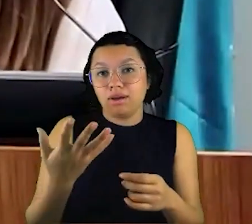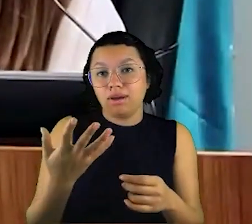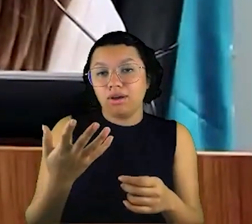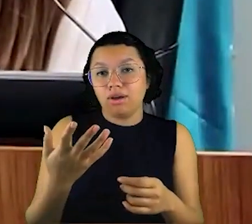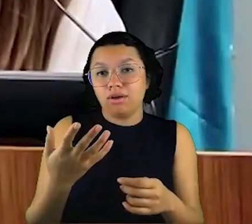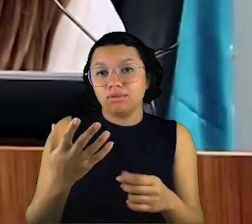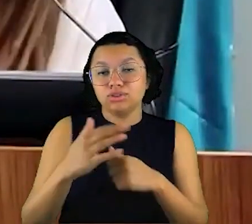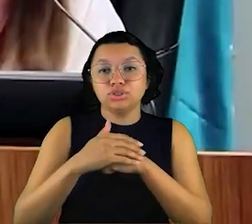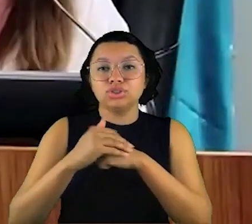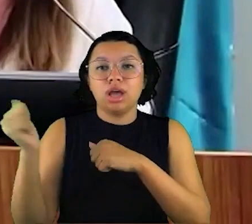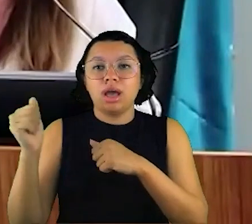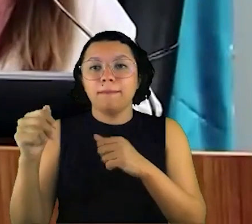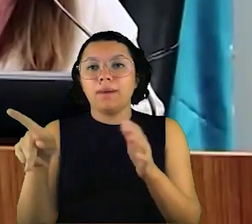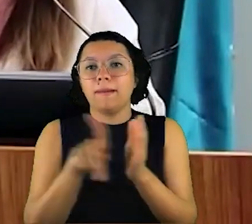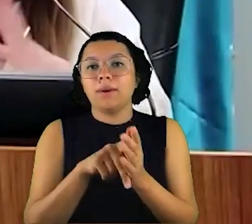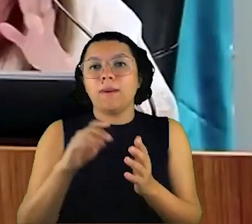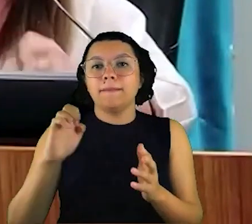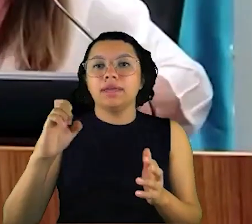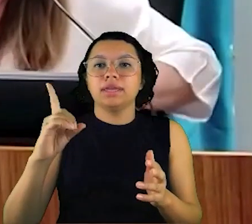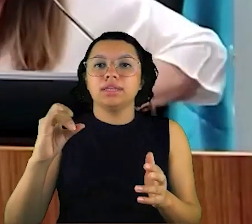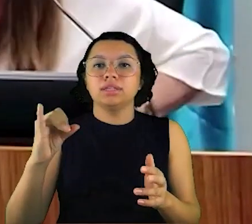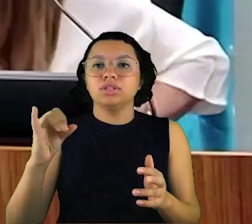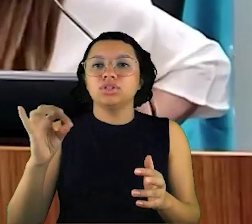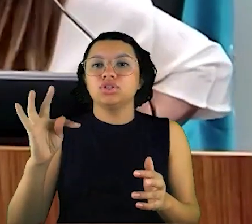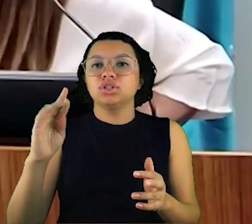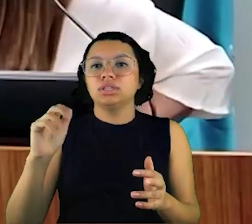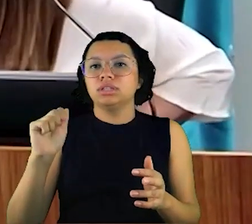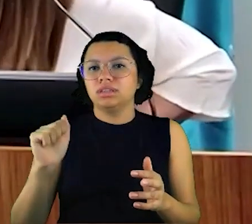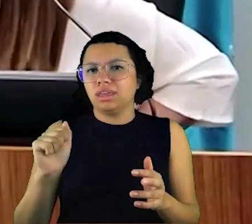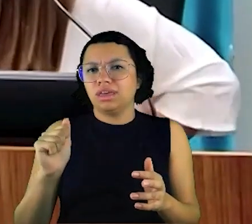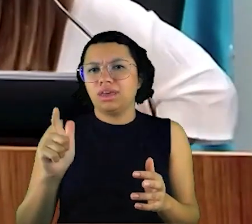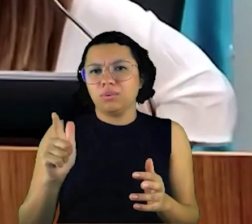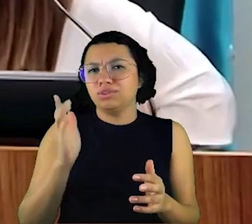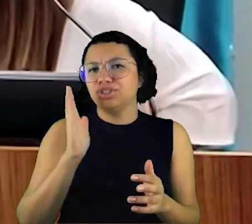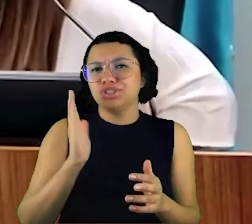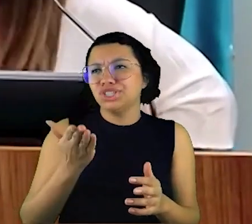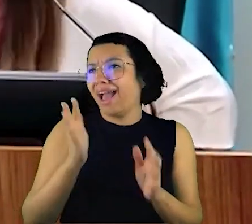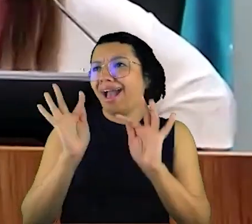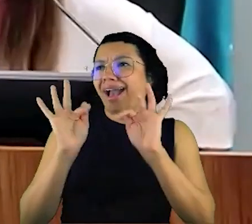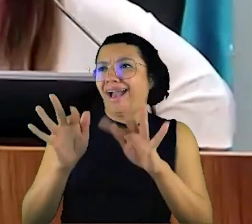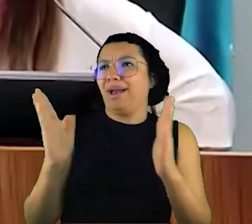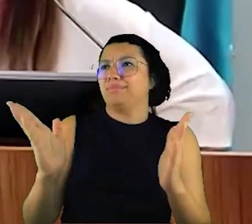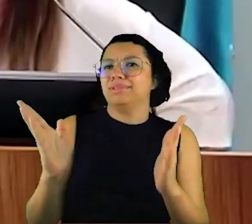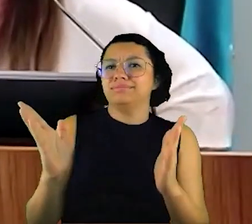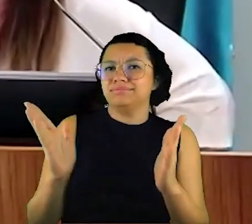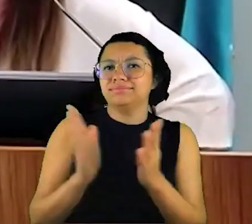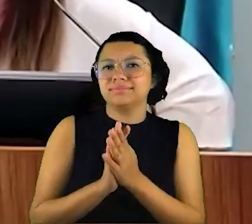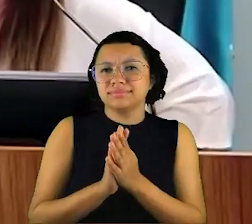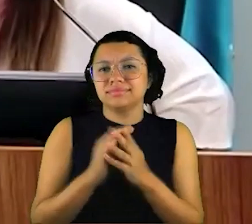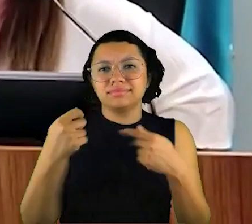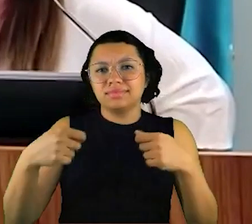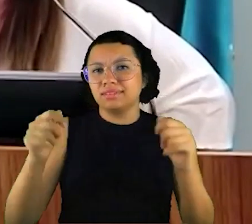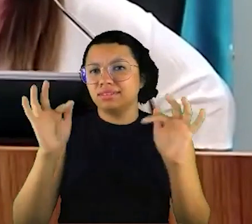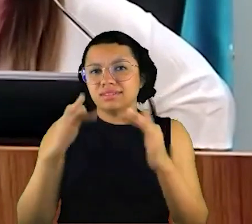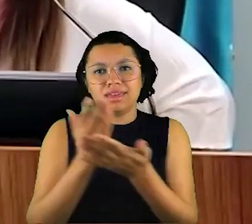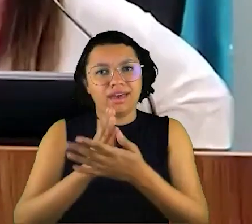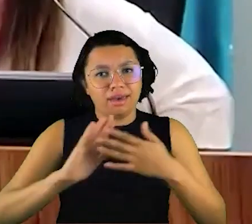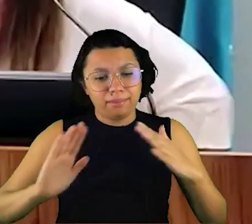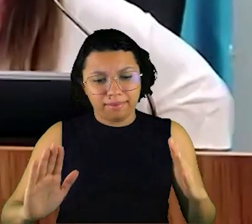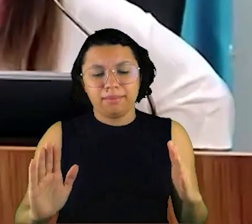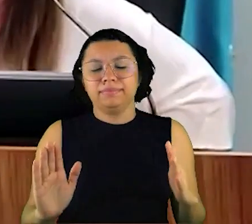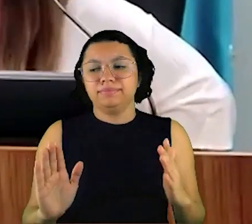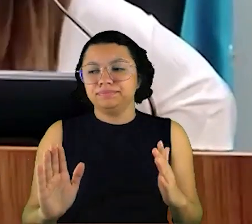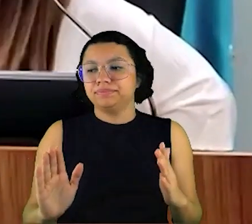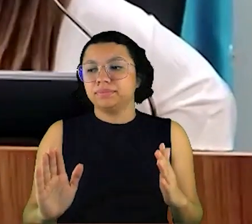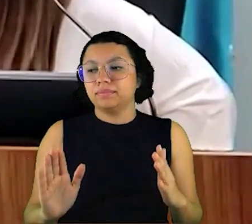por edital também é outra coisa que deviam acabar com isso, né? É, Coisa. eu acho que a gente talvez, num futuro